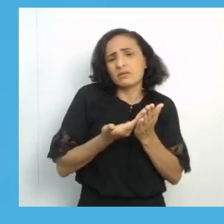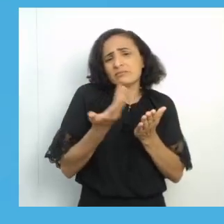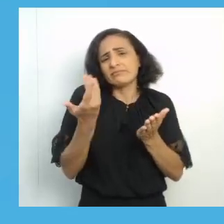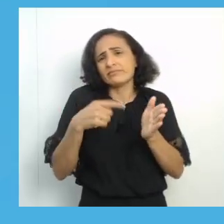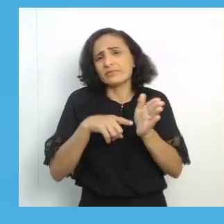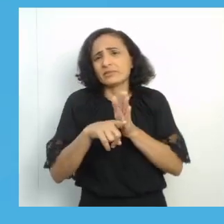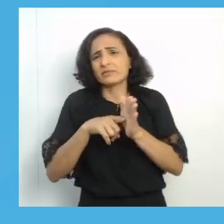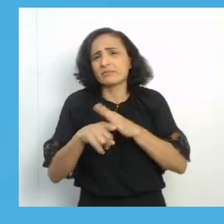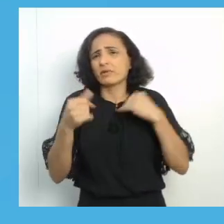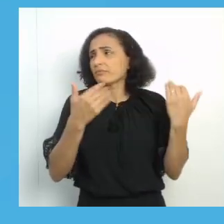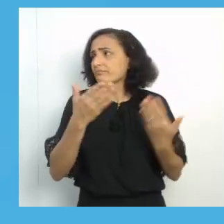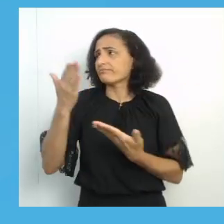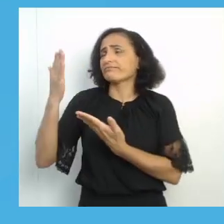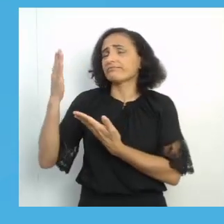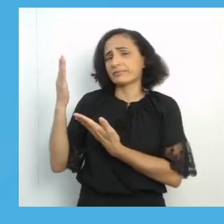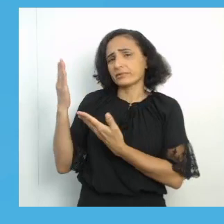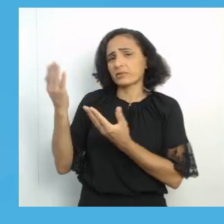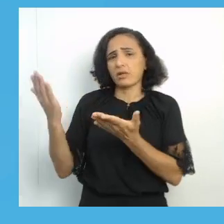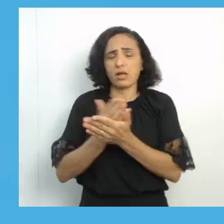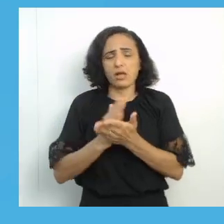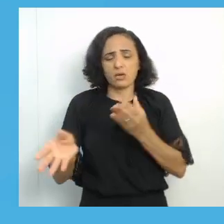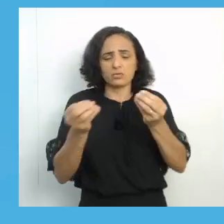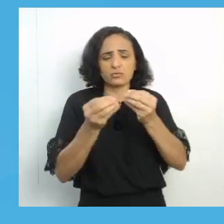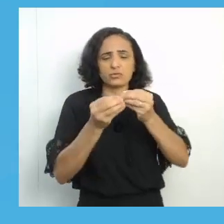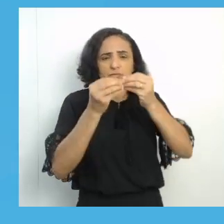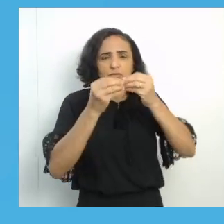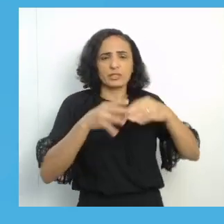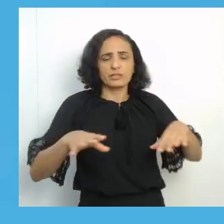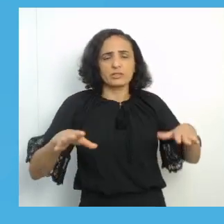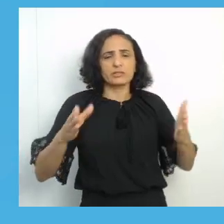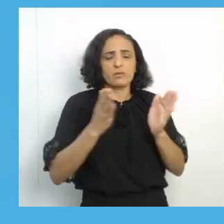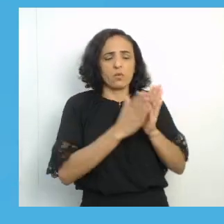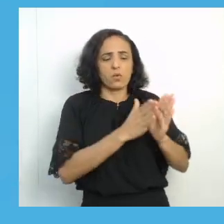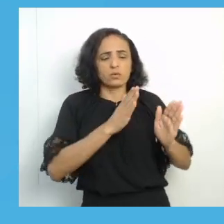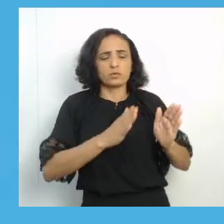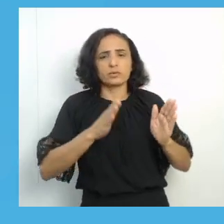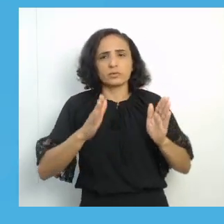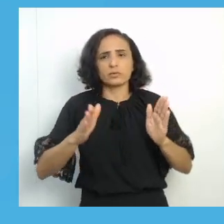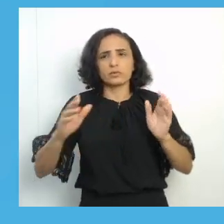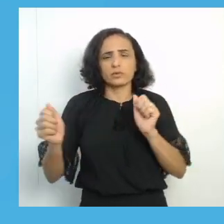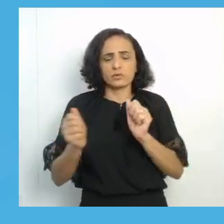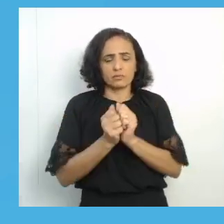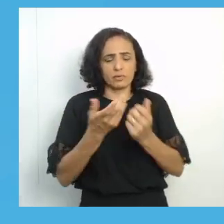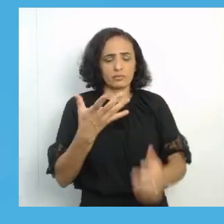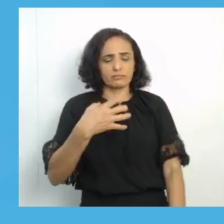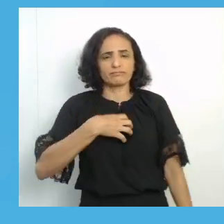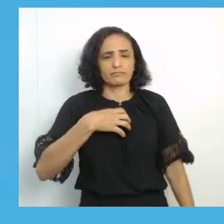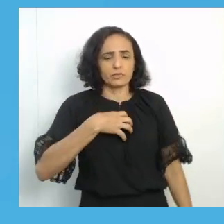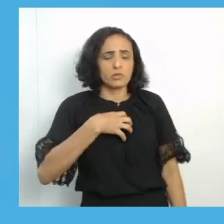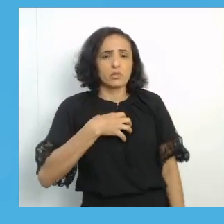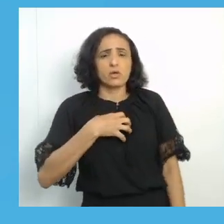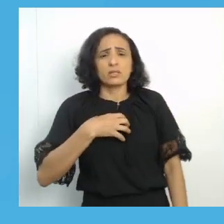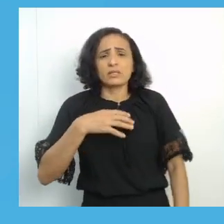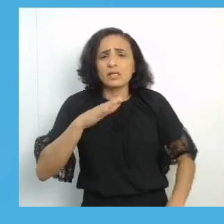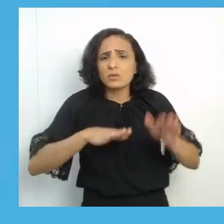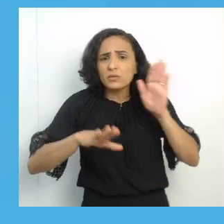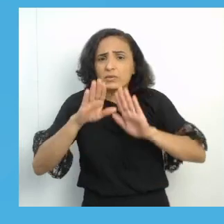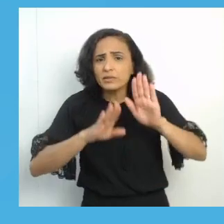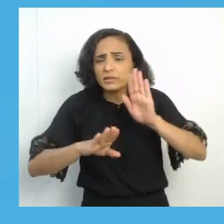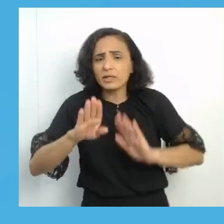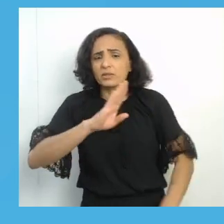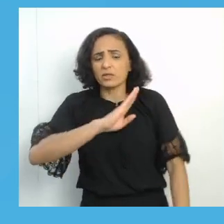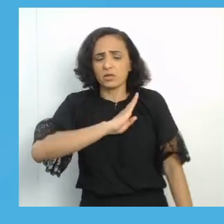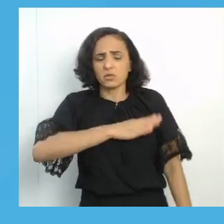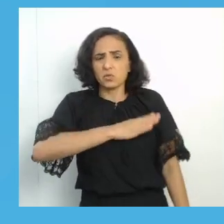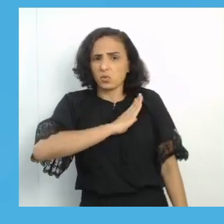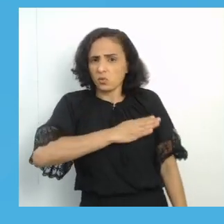as complicações que são clínicas, que no caso tem o caso da angina, do infarto agudo ali no